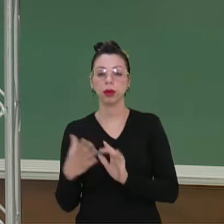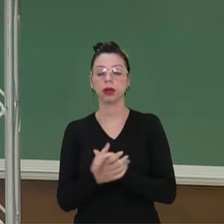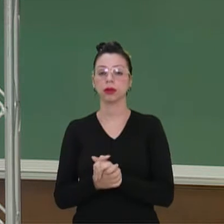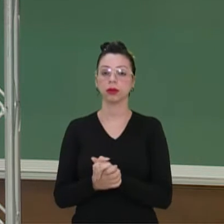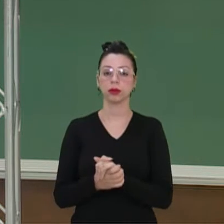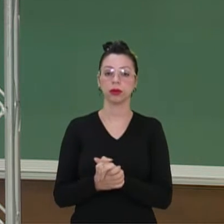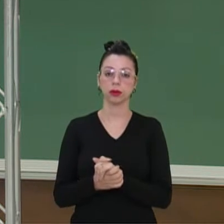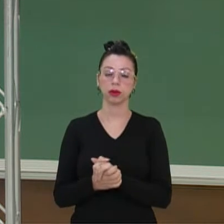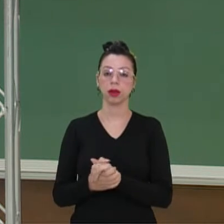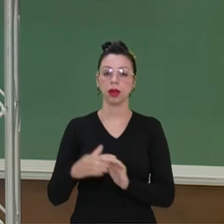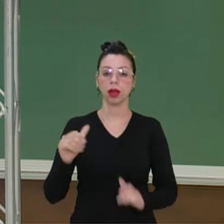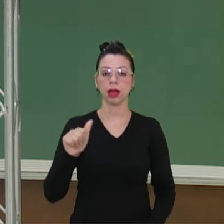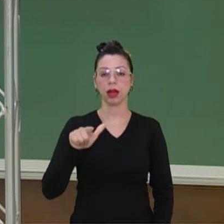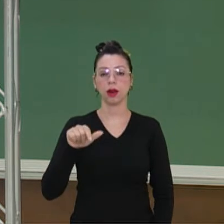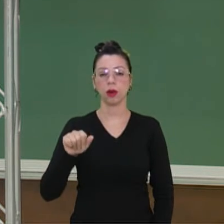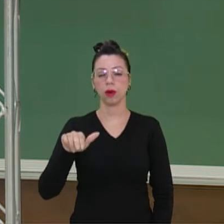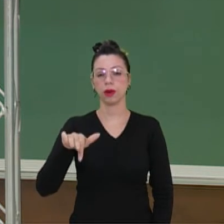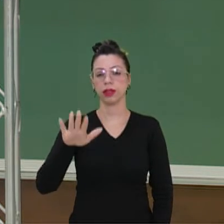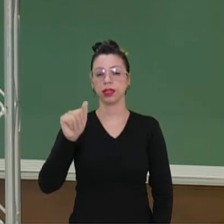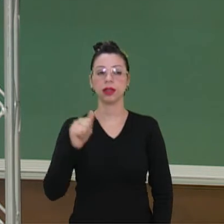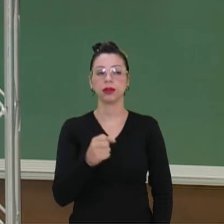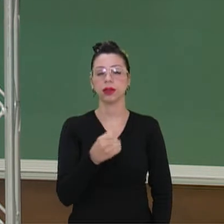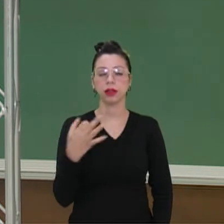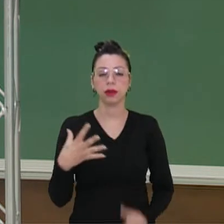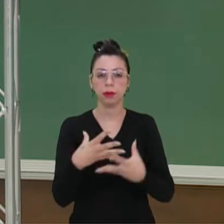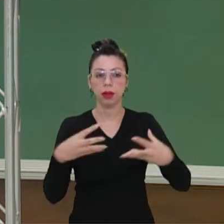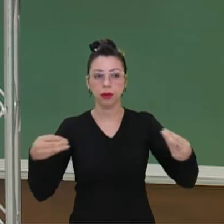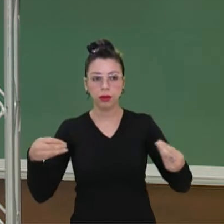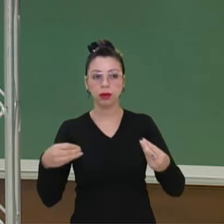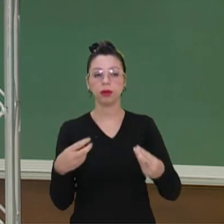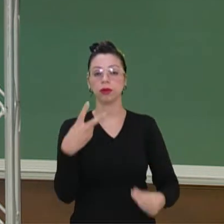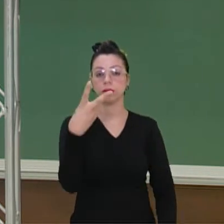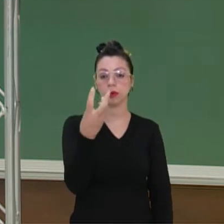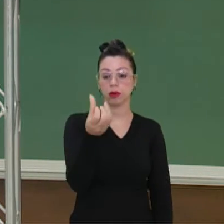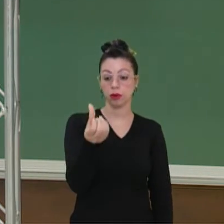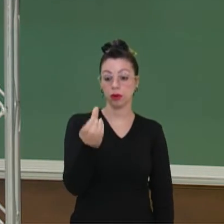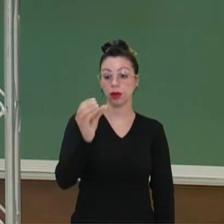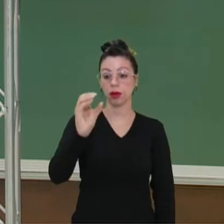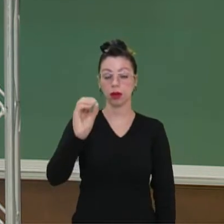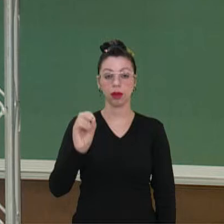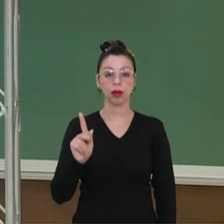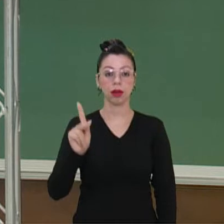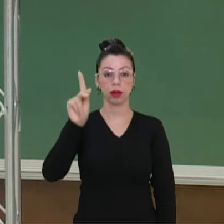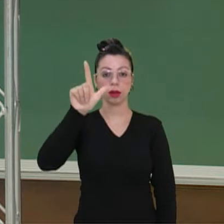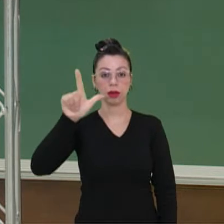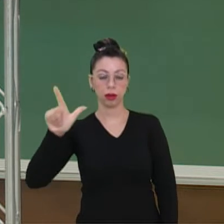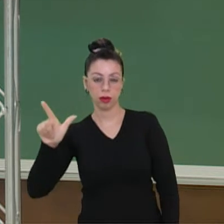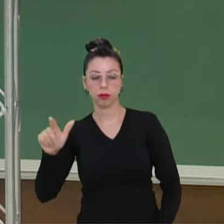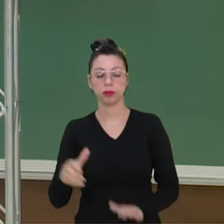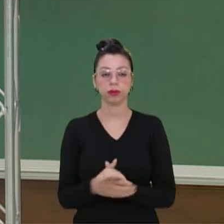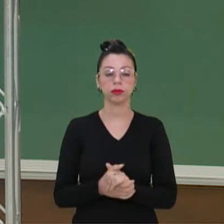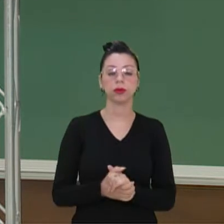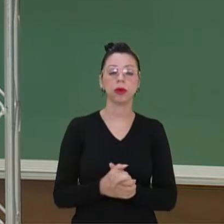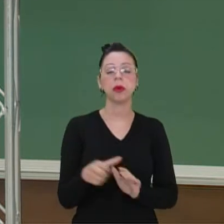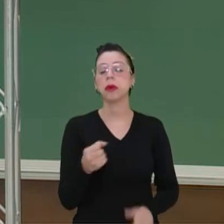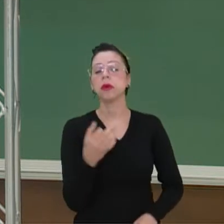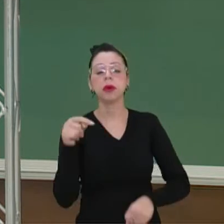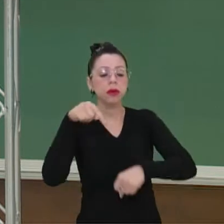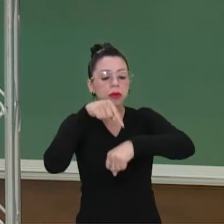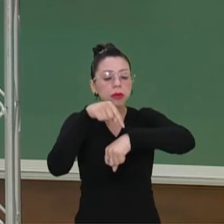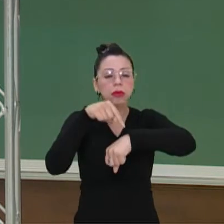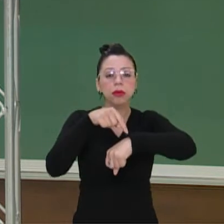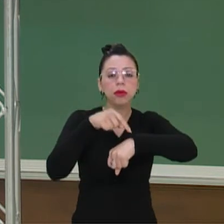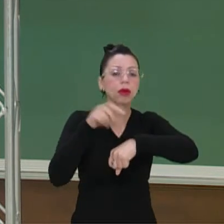de 260 quilocalorias, tá? Durante quantos minutos Marina precisa caminhar